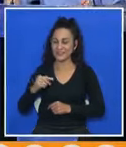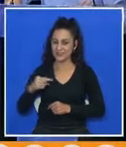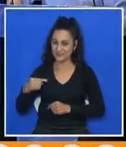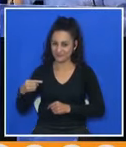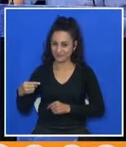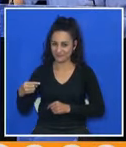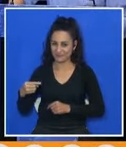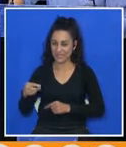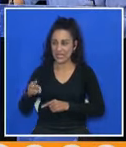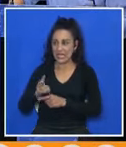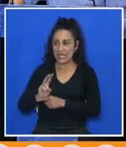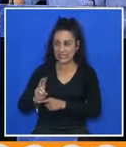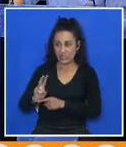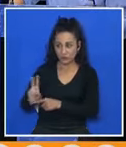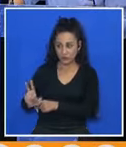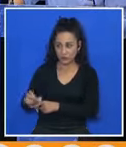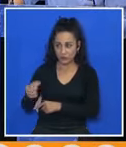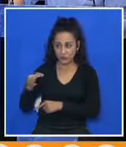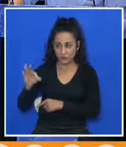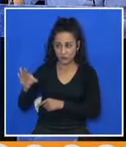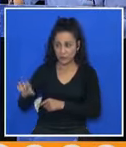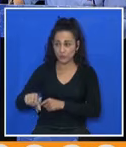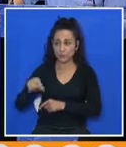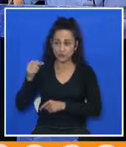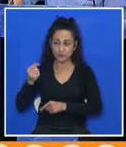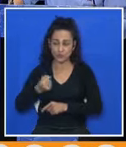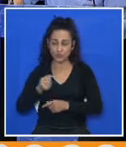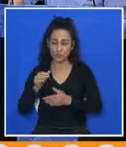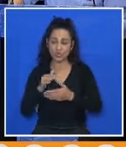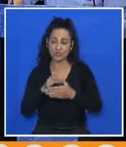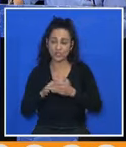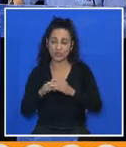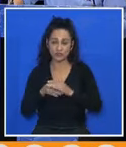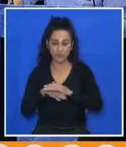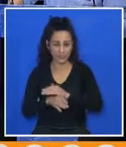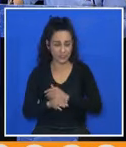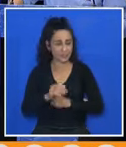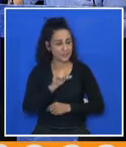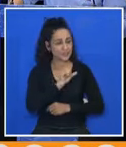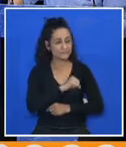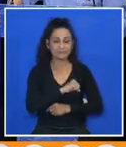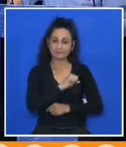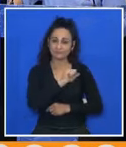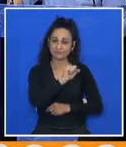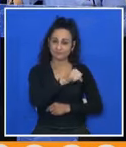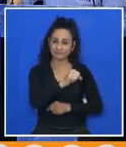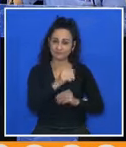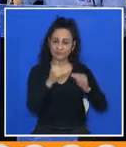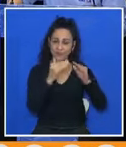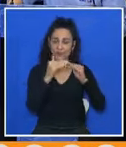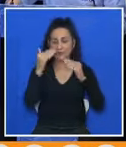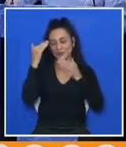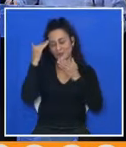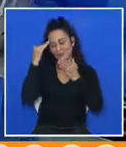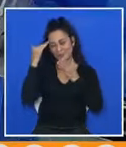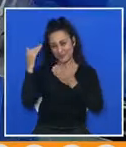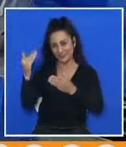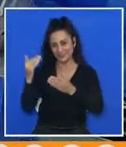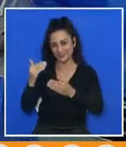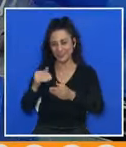01. As auditoras confirmam os números sorteados na Lotomania? Sim, confirmo. Sim, confirmo.